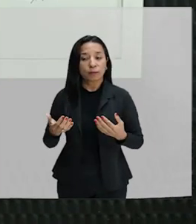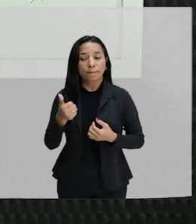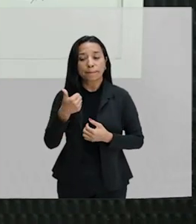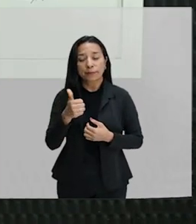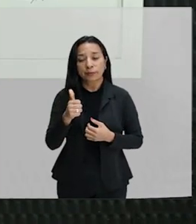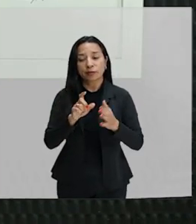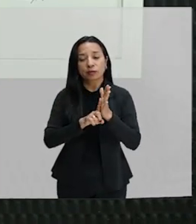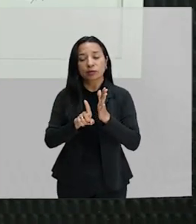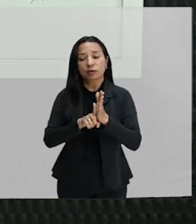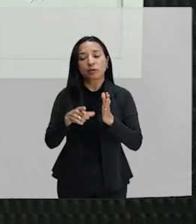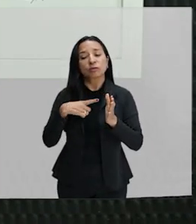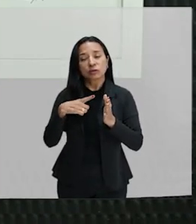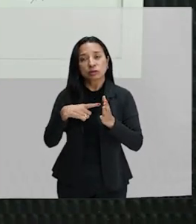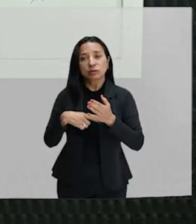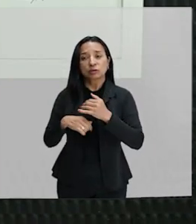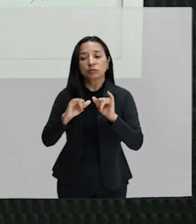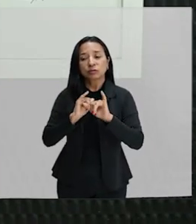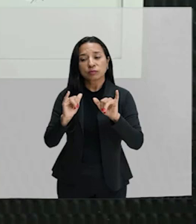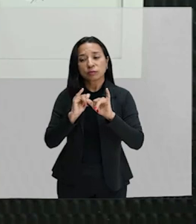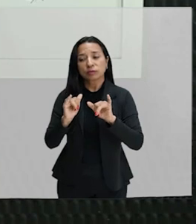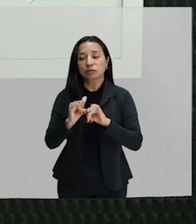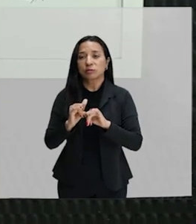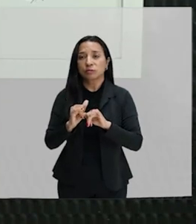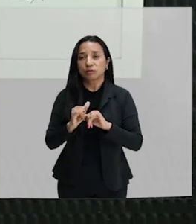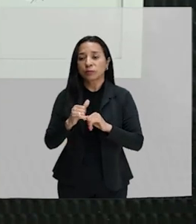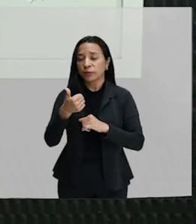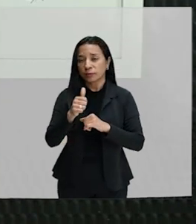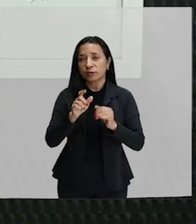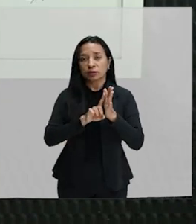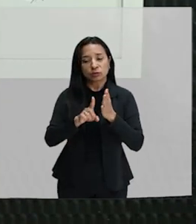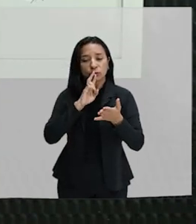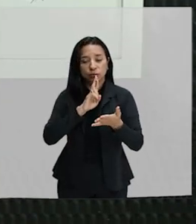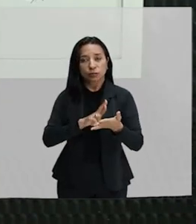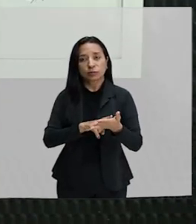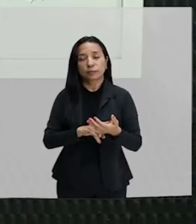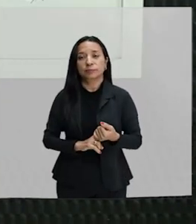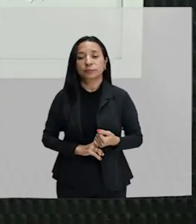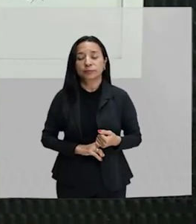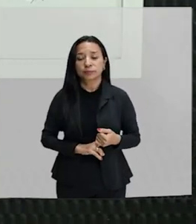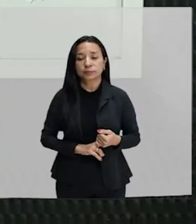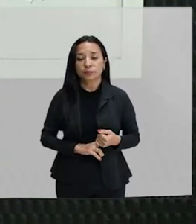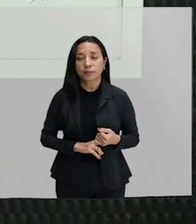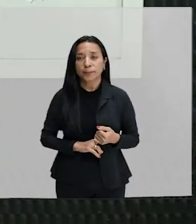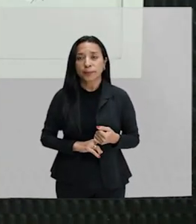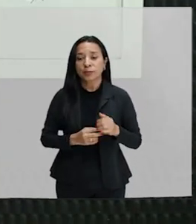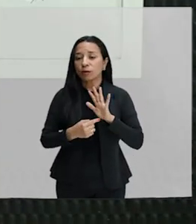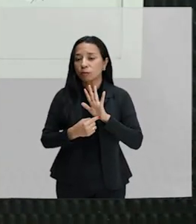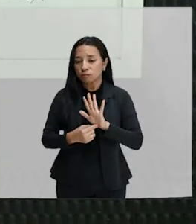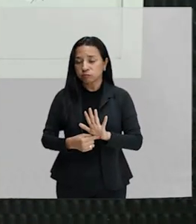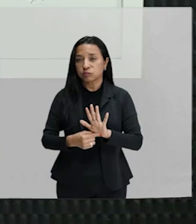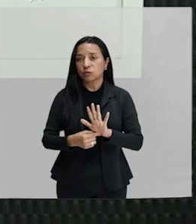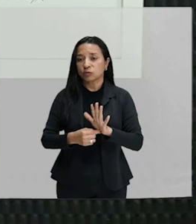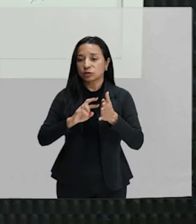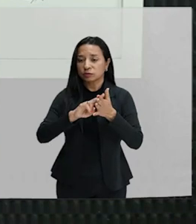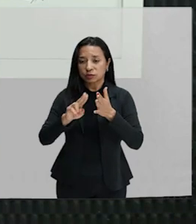questão tendo essa informação vamos para a primeira questão então diz que a variação né de temperatura